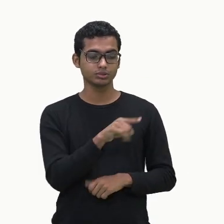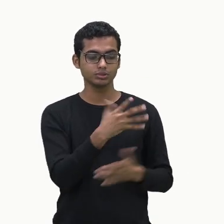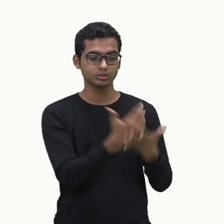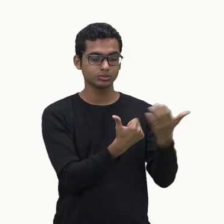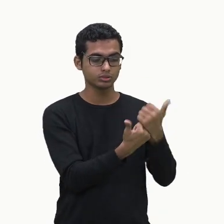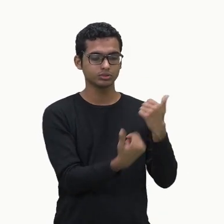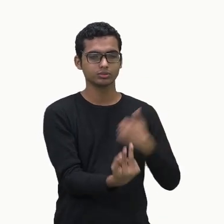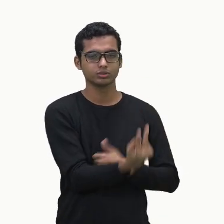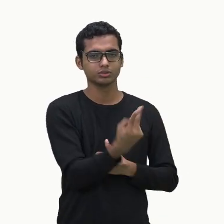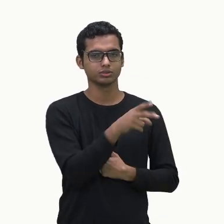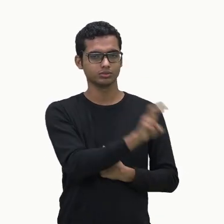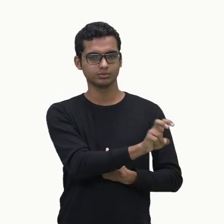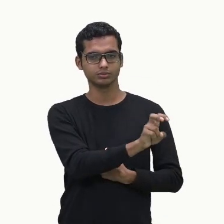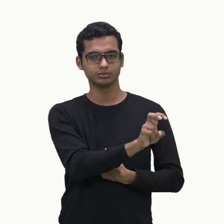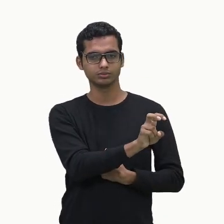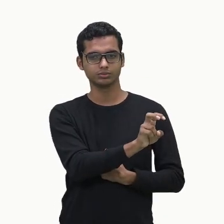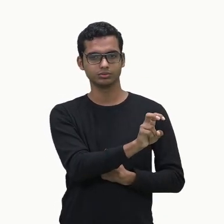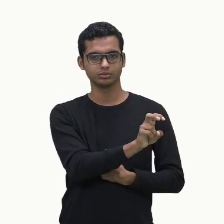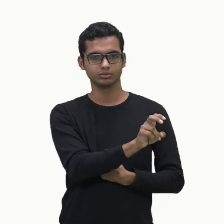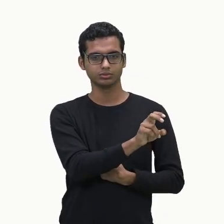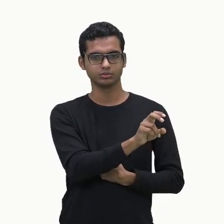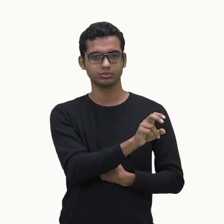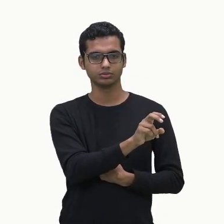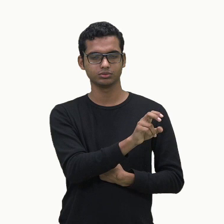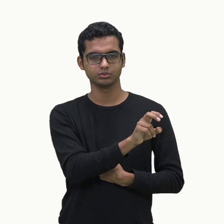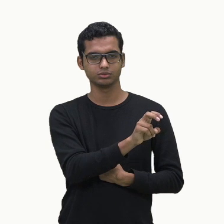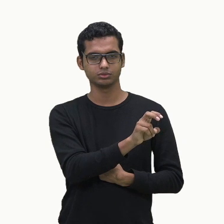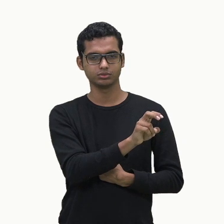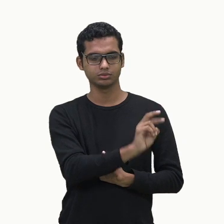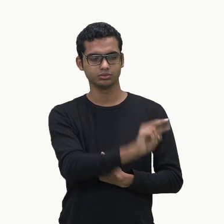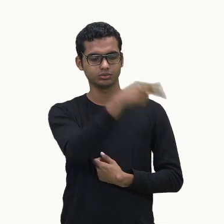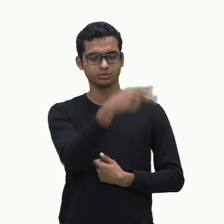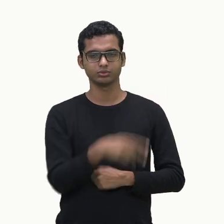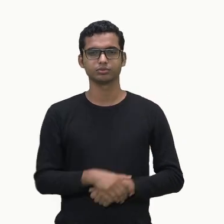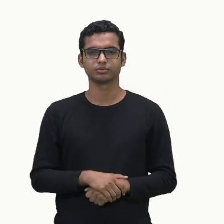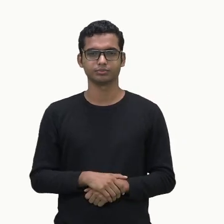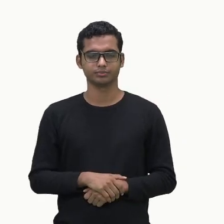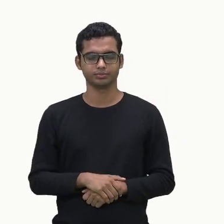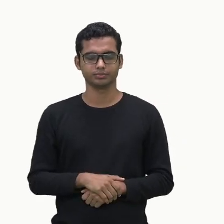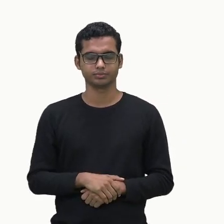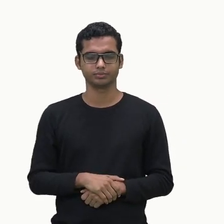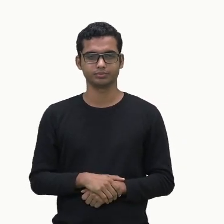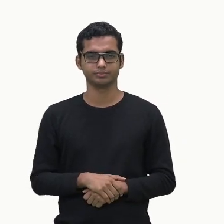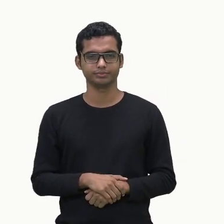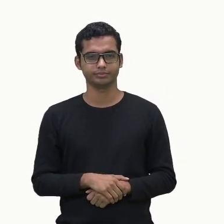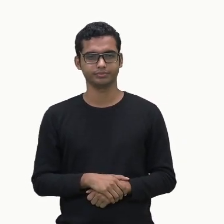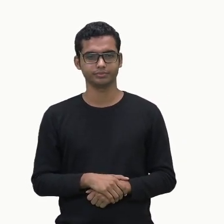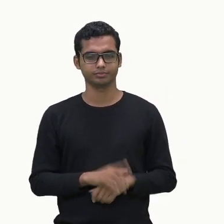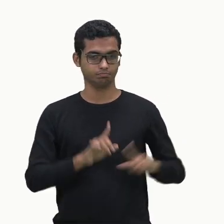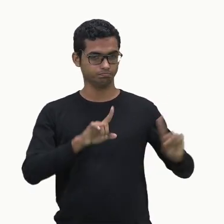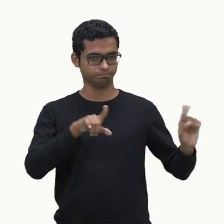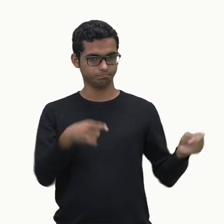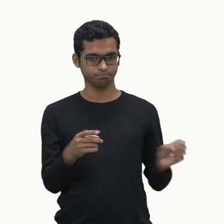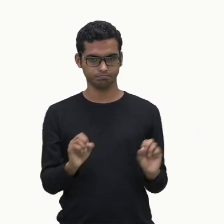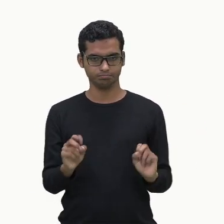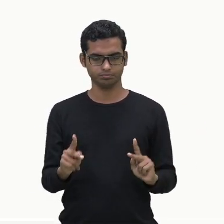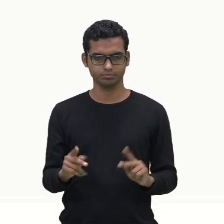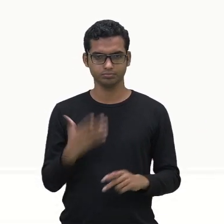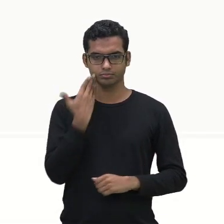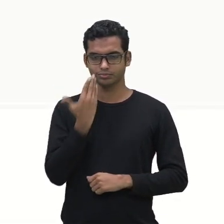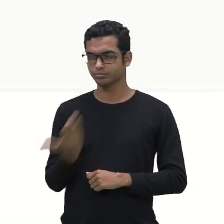5, então 5 elevado ao quadrado. 5 ao quadrado.